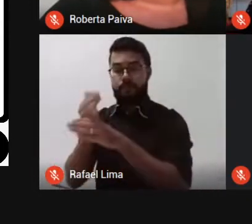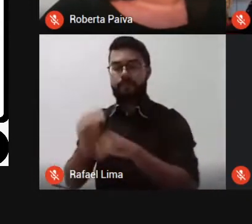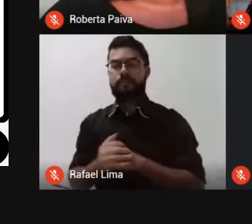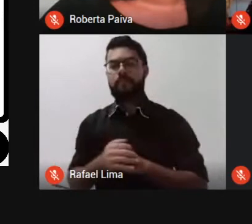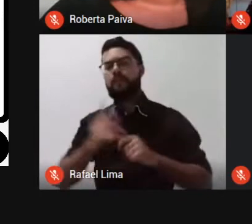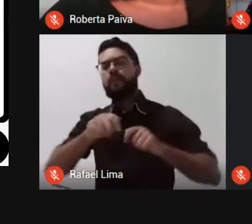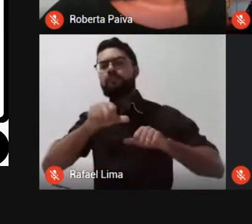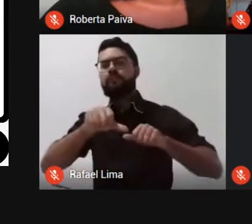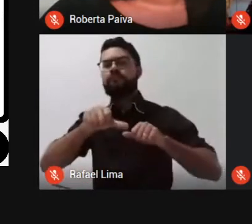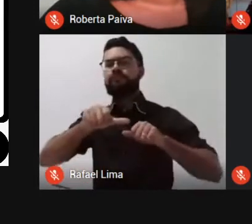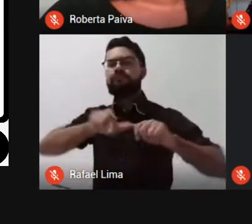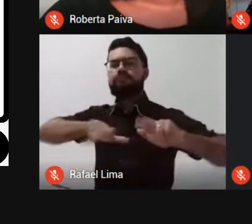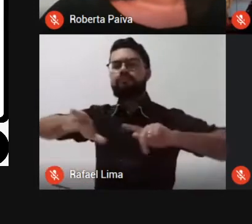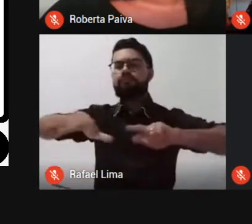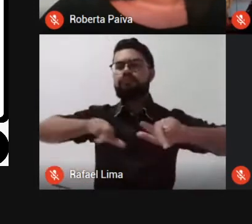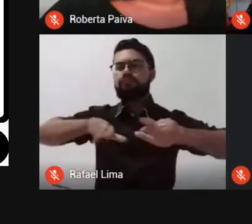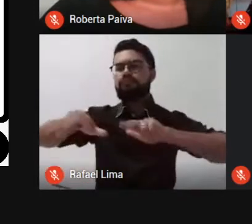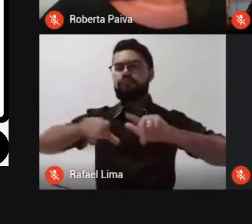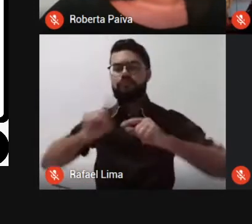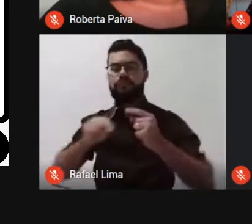dessa geometria,